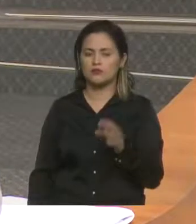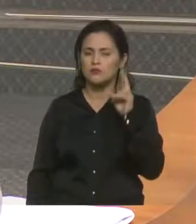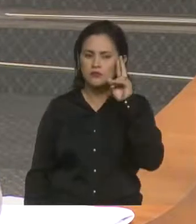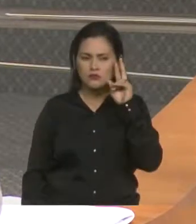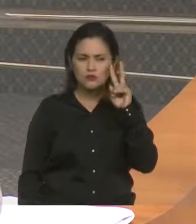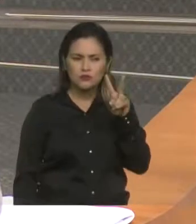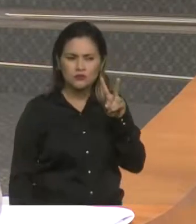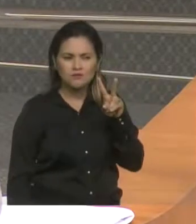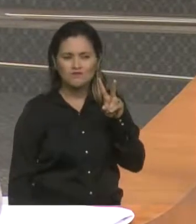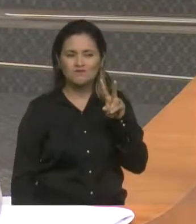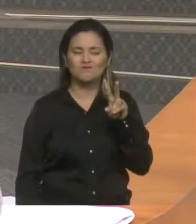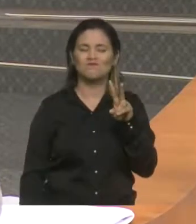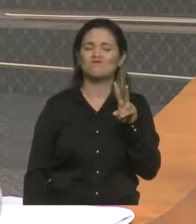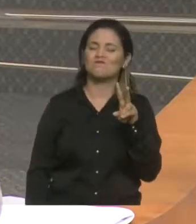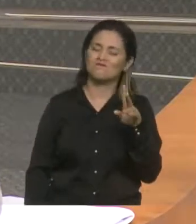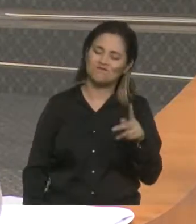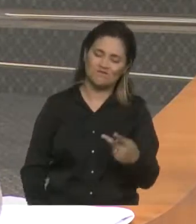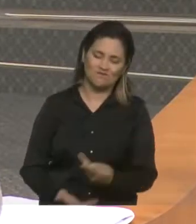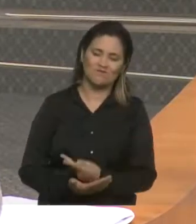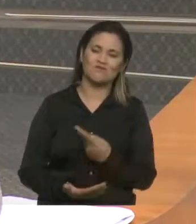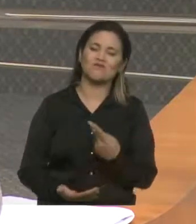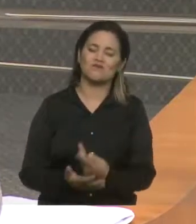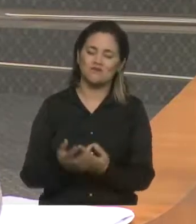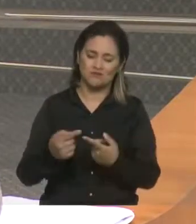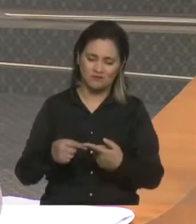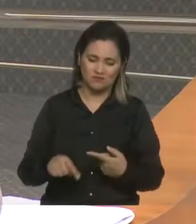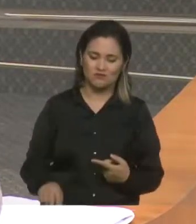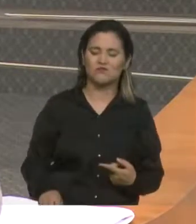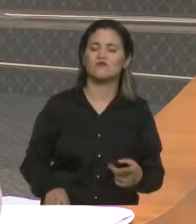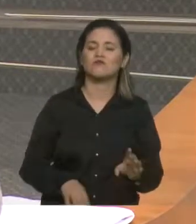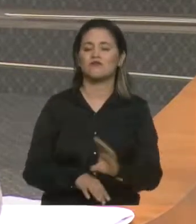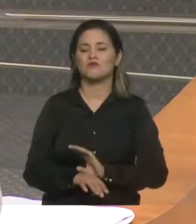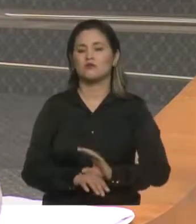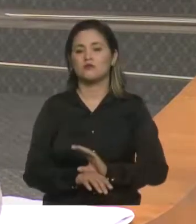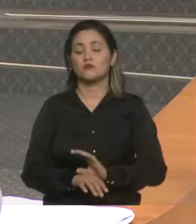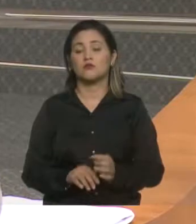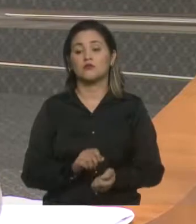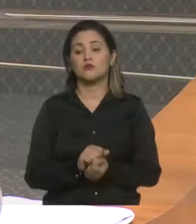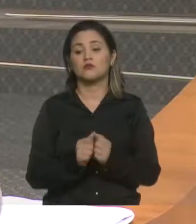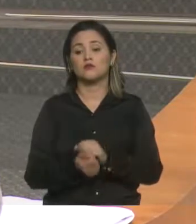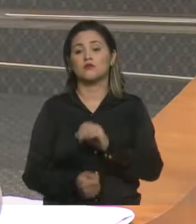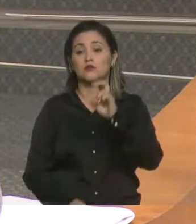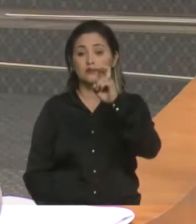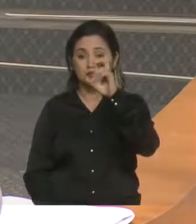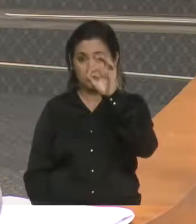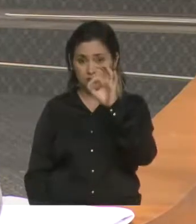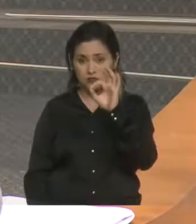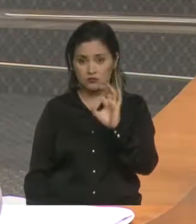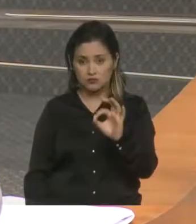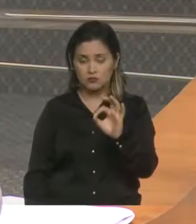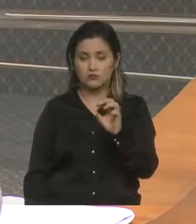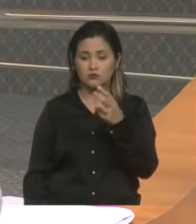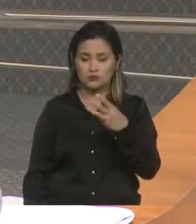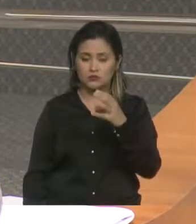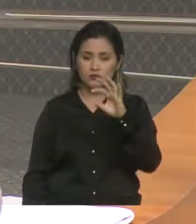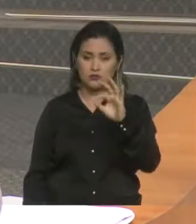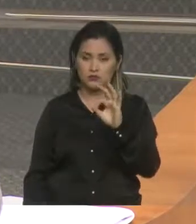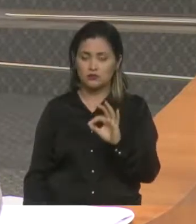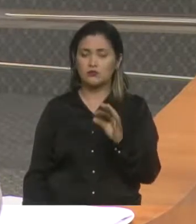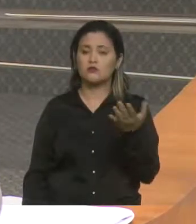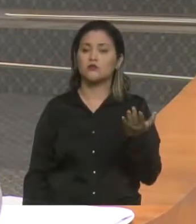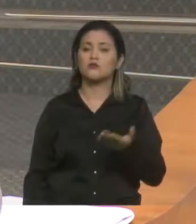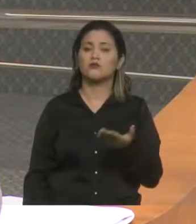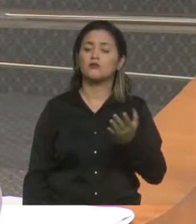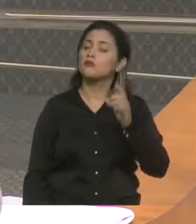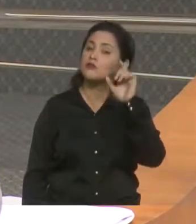tinha travado a lei, era uma norma inconstitucional, tentaram ajustar para 5% e 3%. Agora, o